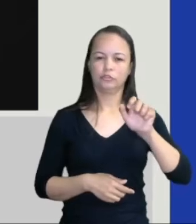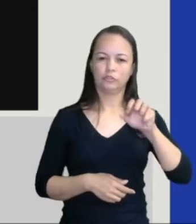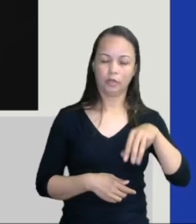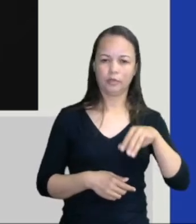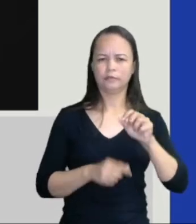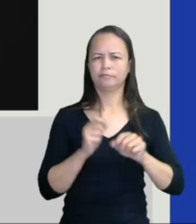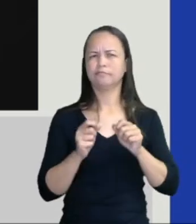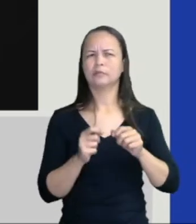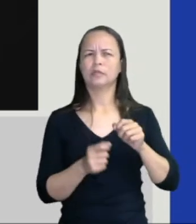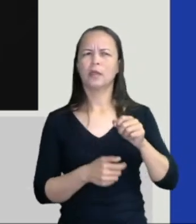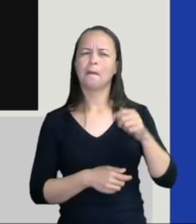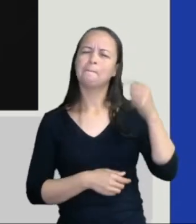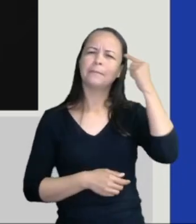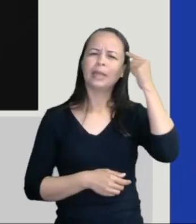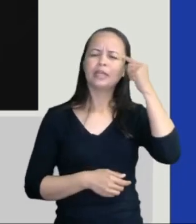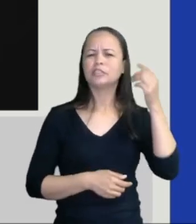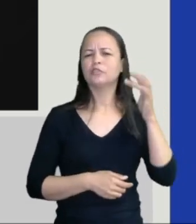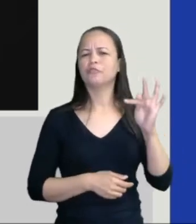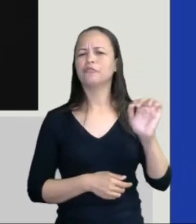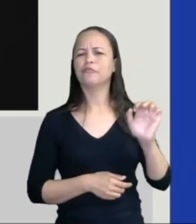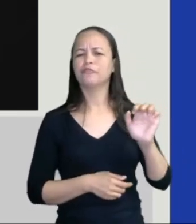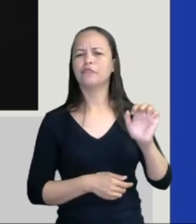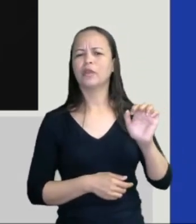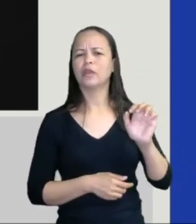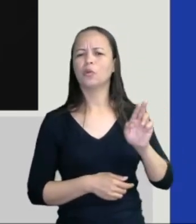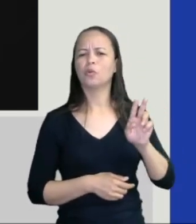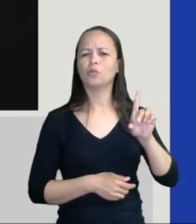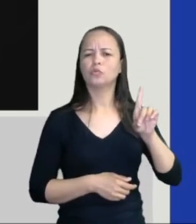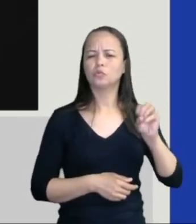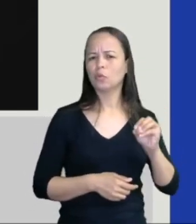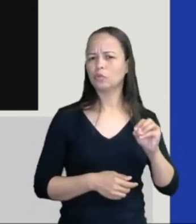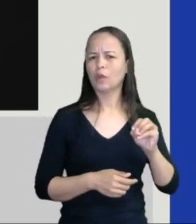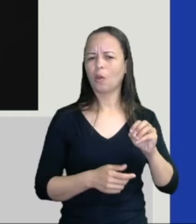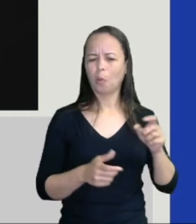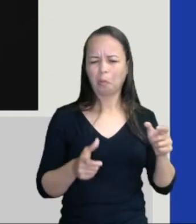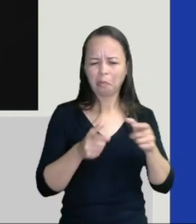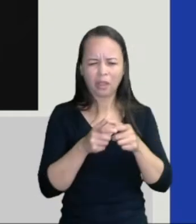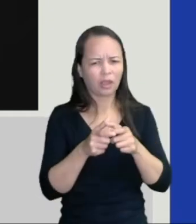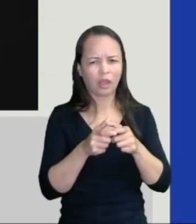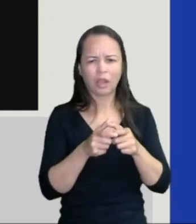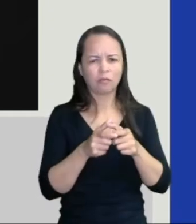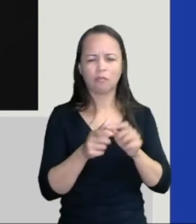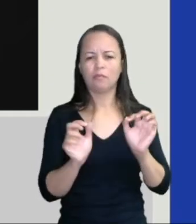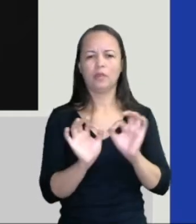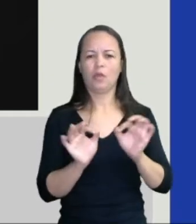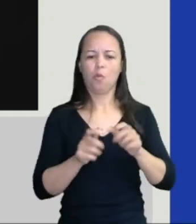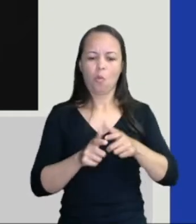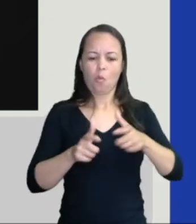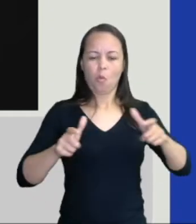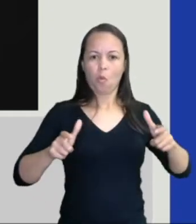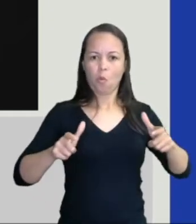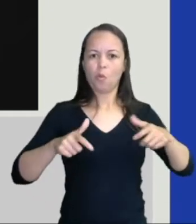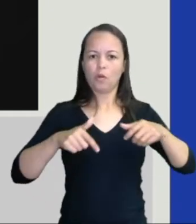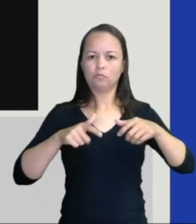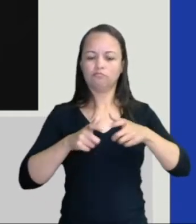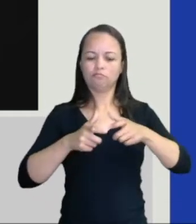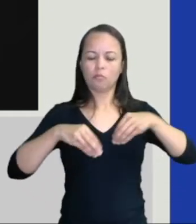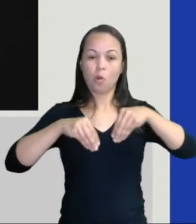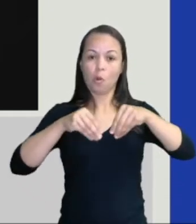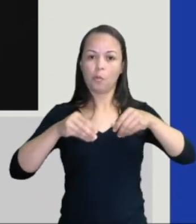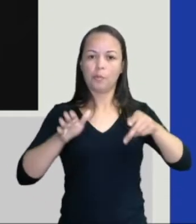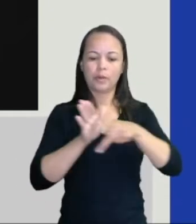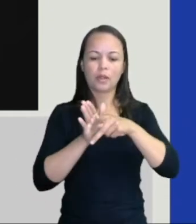Lembre, pensem o feudo como não é algo pequeno. O feudo é um território grande, uma grande